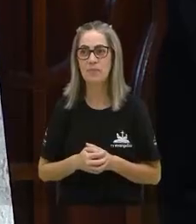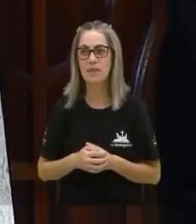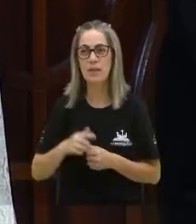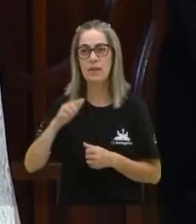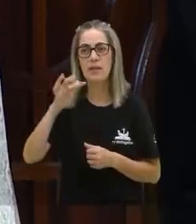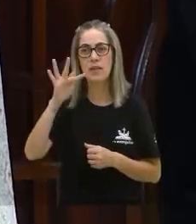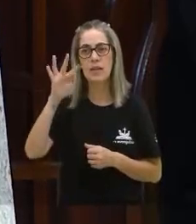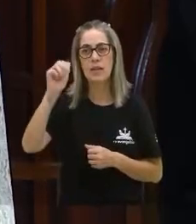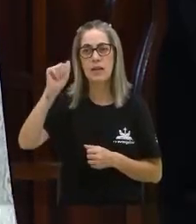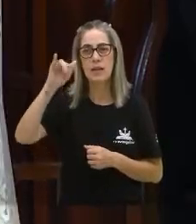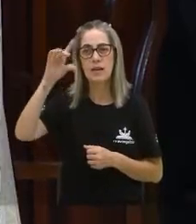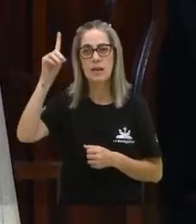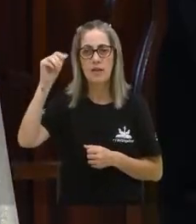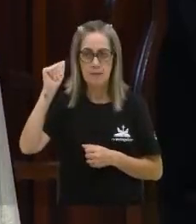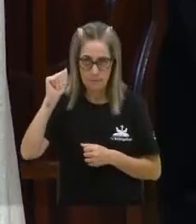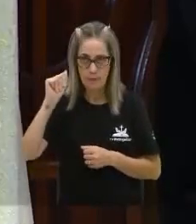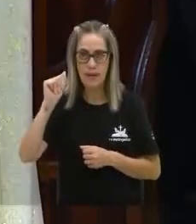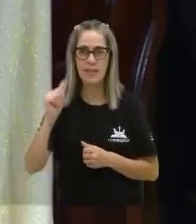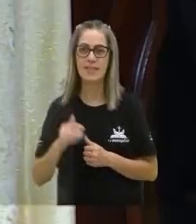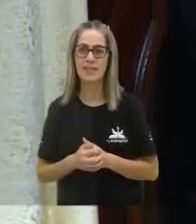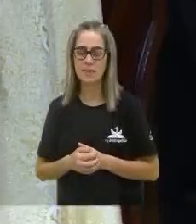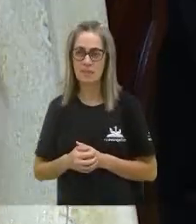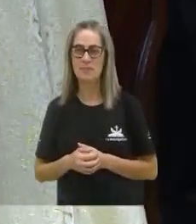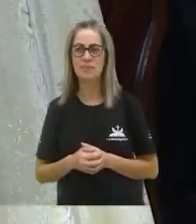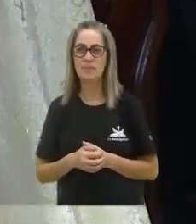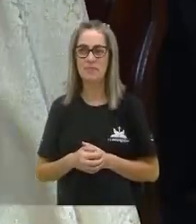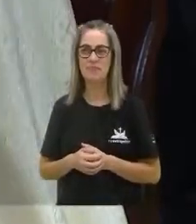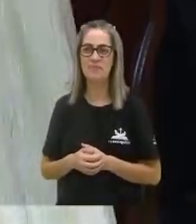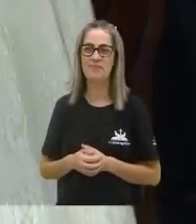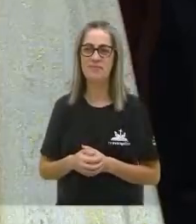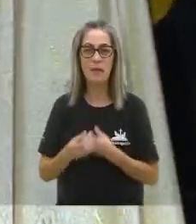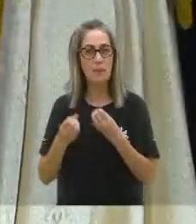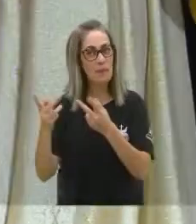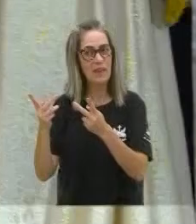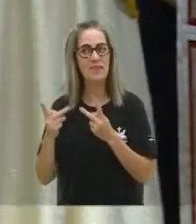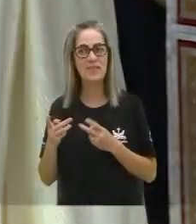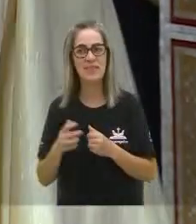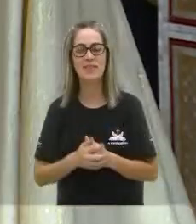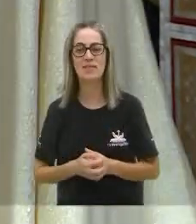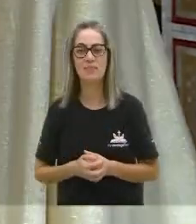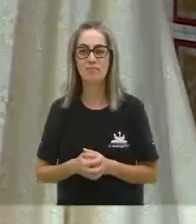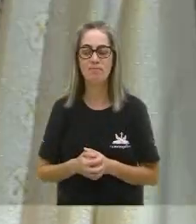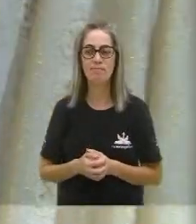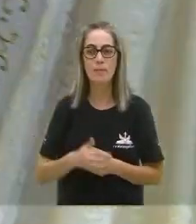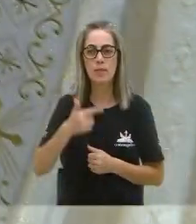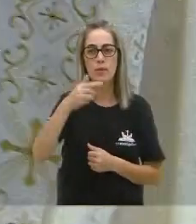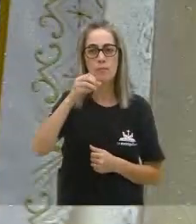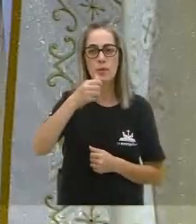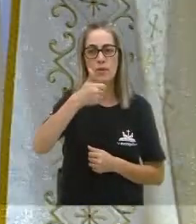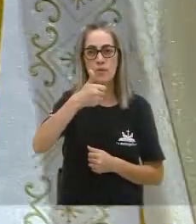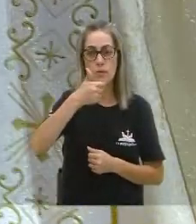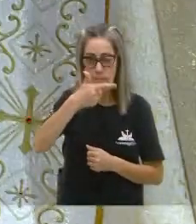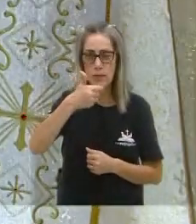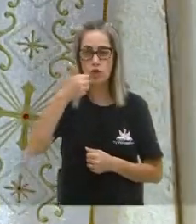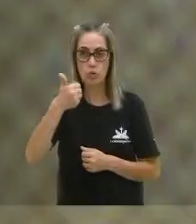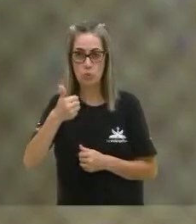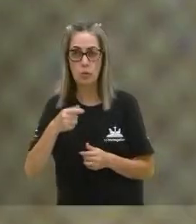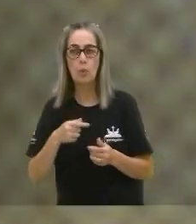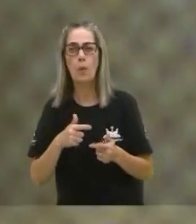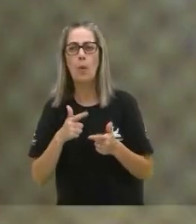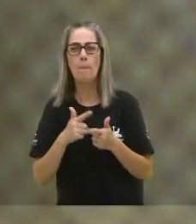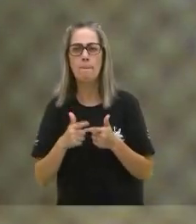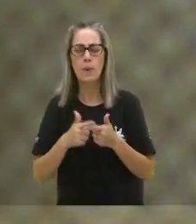Faida, Governador Valadares, Minas Gerais. Bem-vinda, vai lá. Em 2021, fui diagnosticada